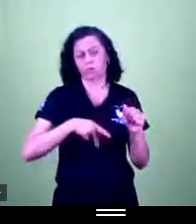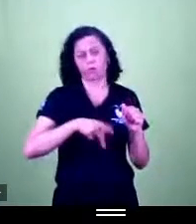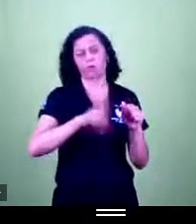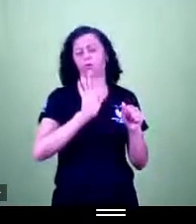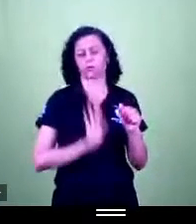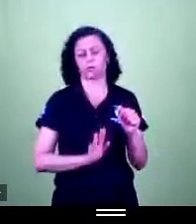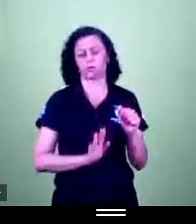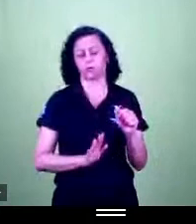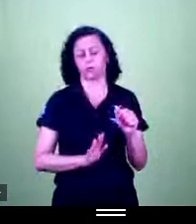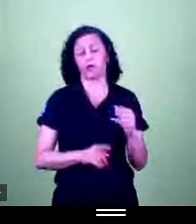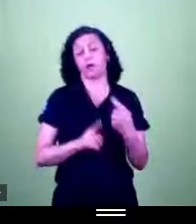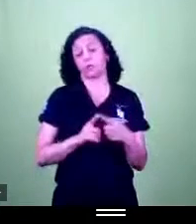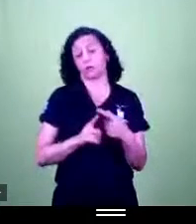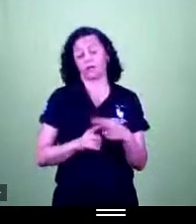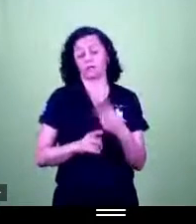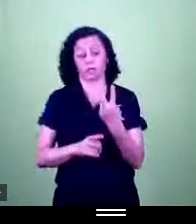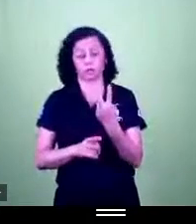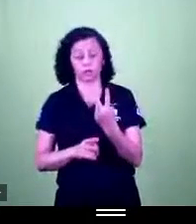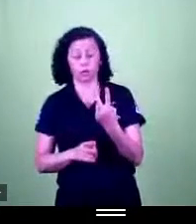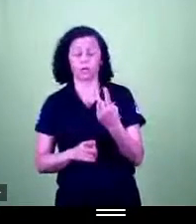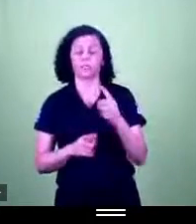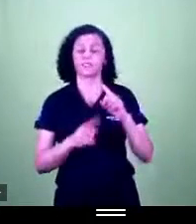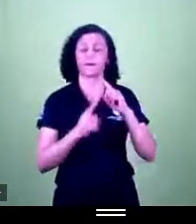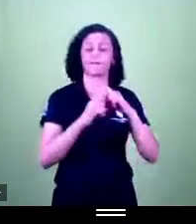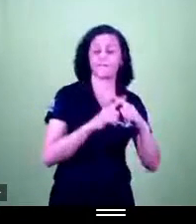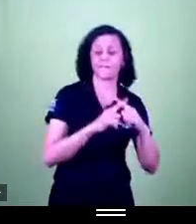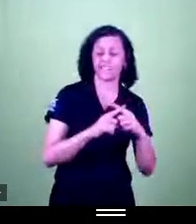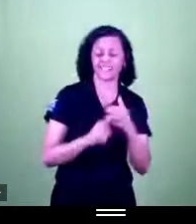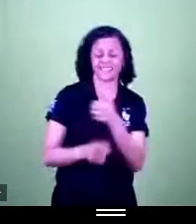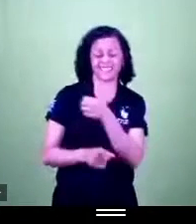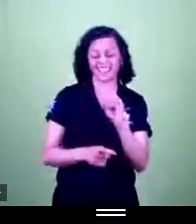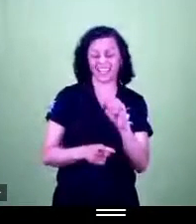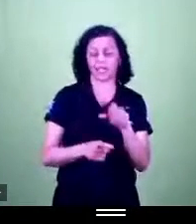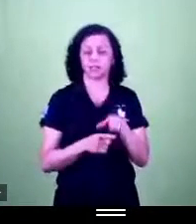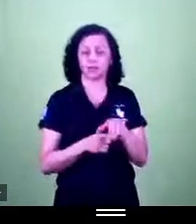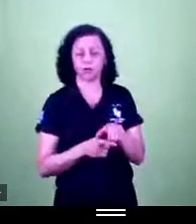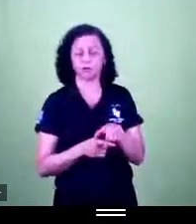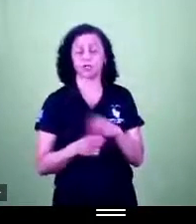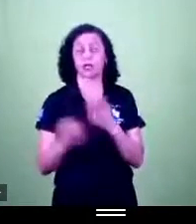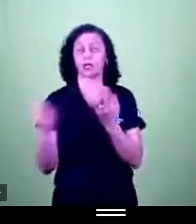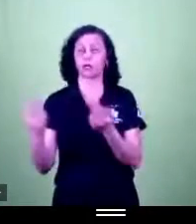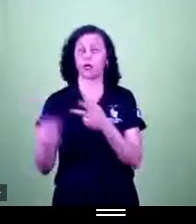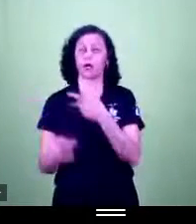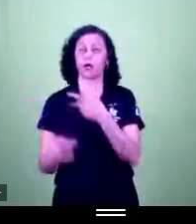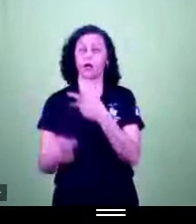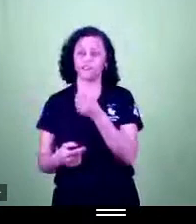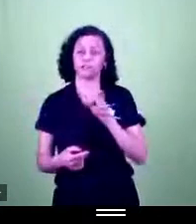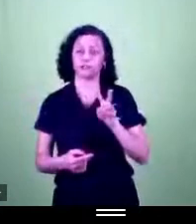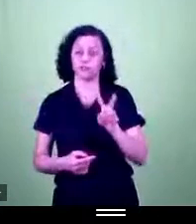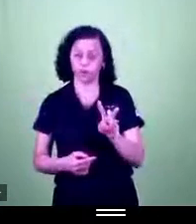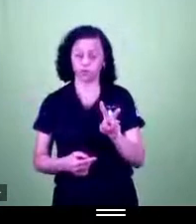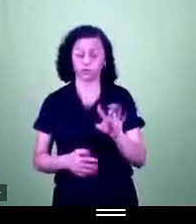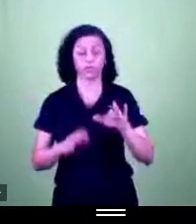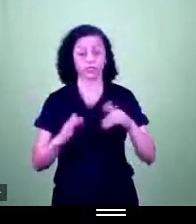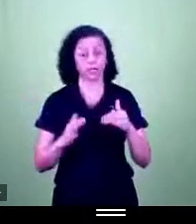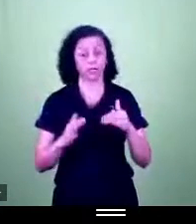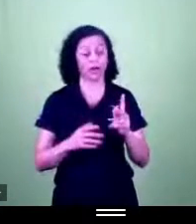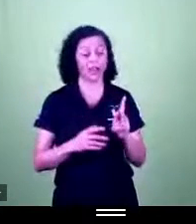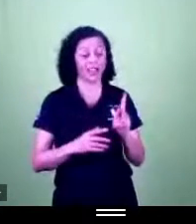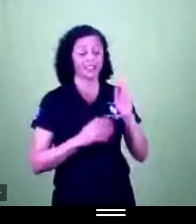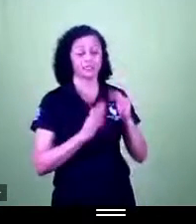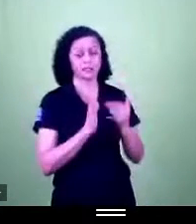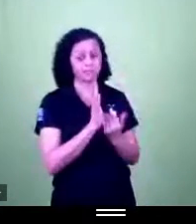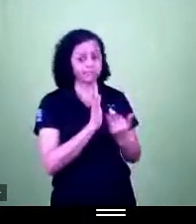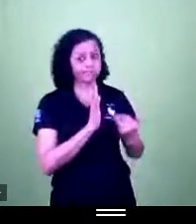10 volts, vezes 10 ohms, que vão ser igual a 20 volts. Então aumentou a tensão. A tensão sobre a carga vai variar